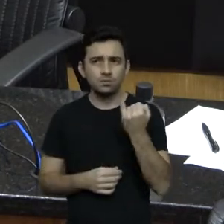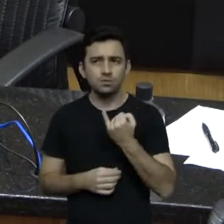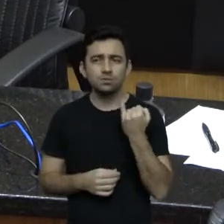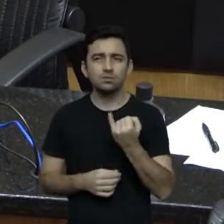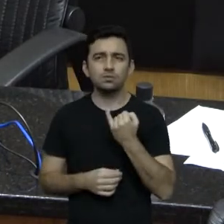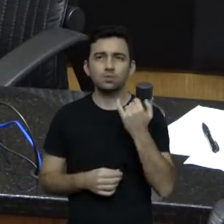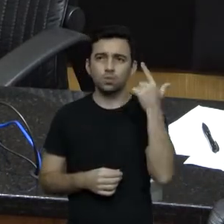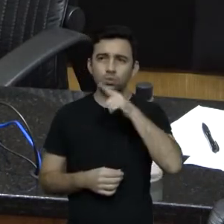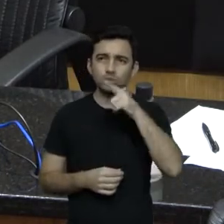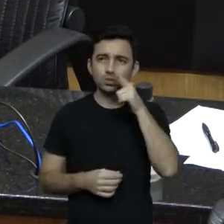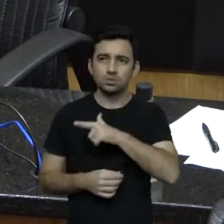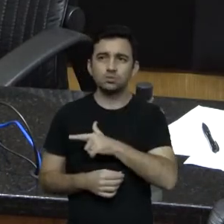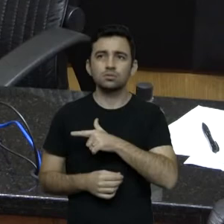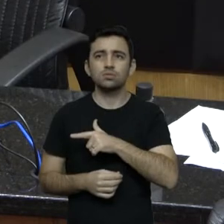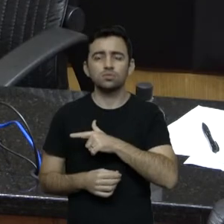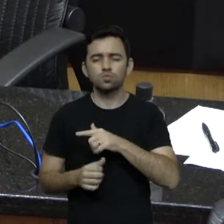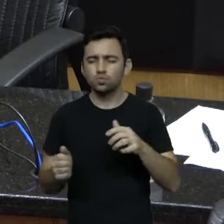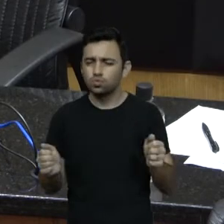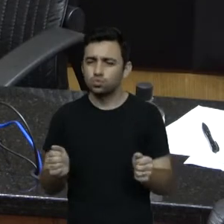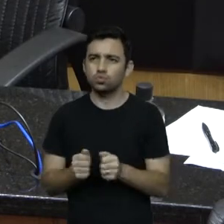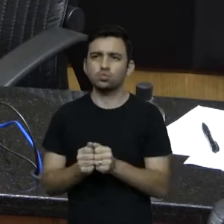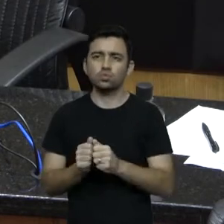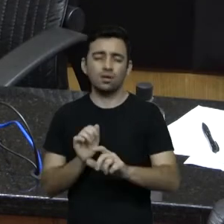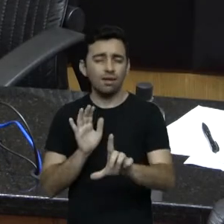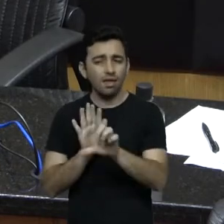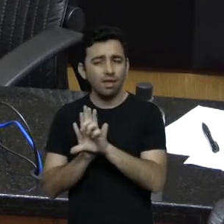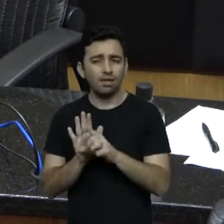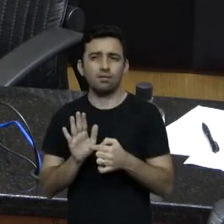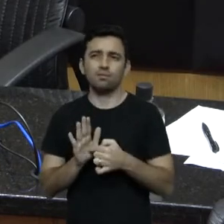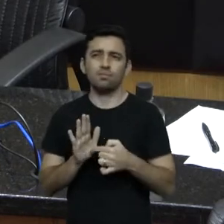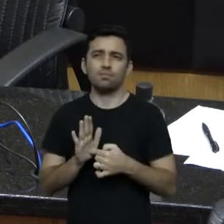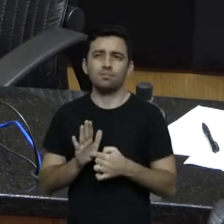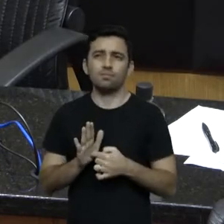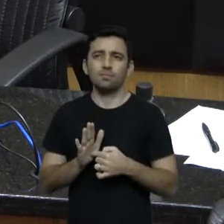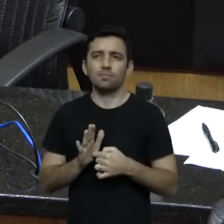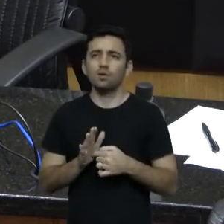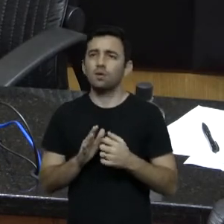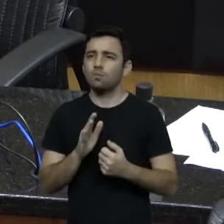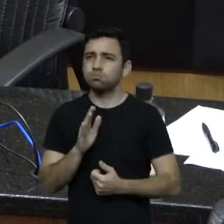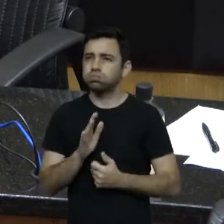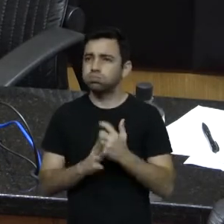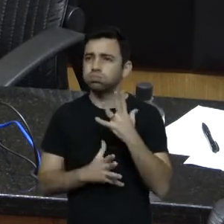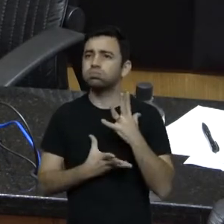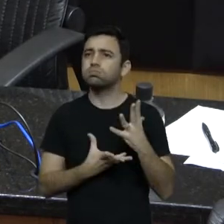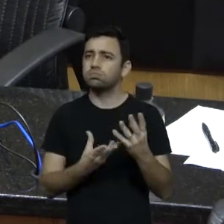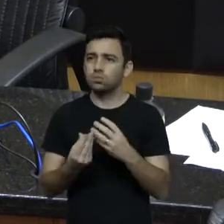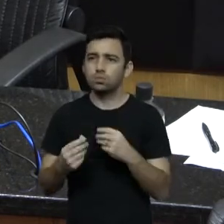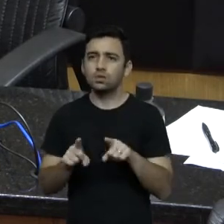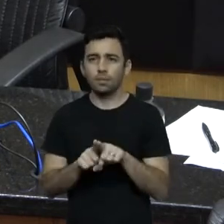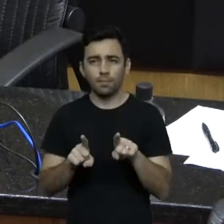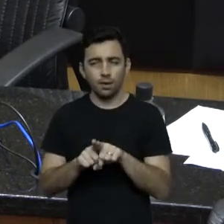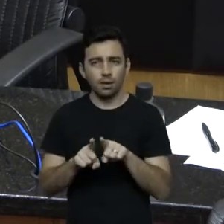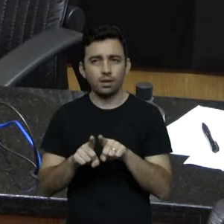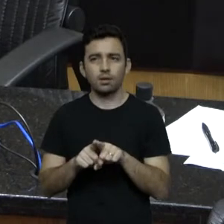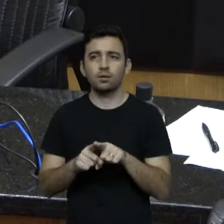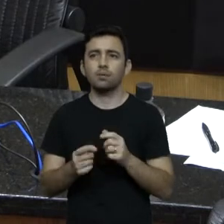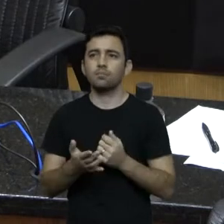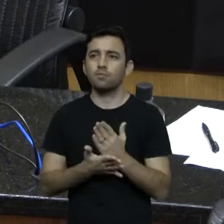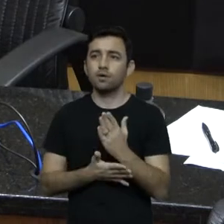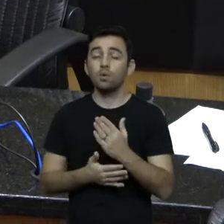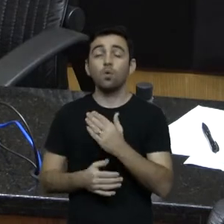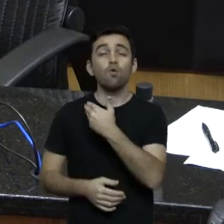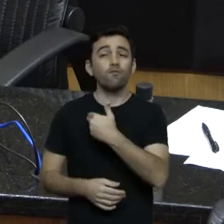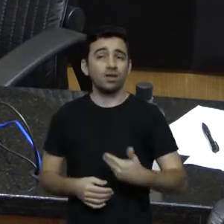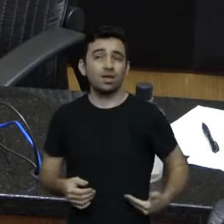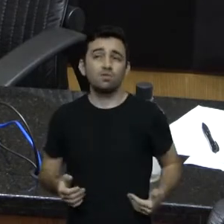aprovou nesse mesmo o pacote de leis e vários outros foram aprovados o governo